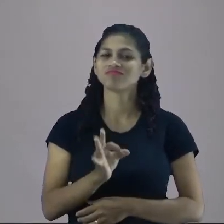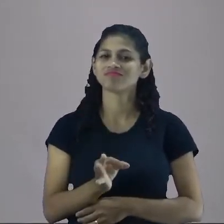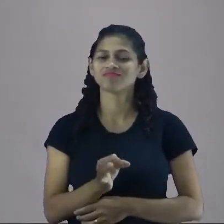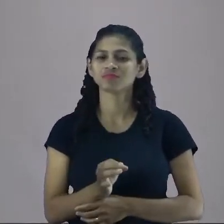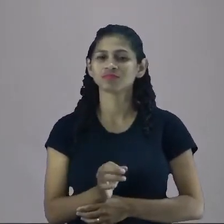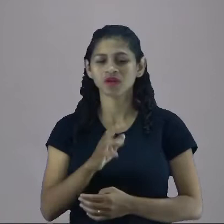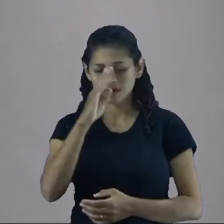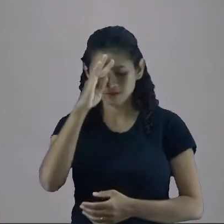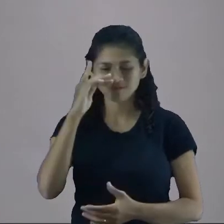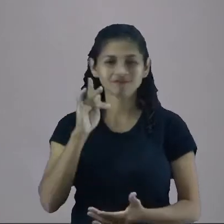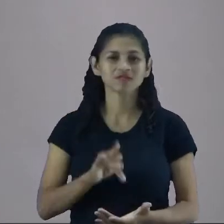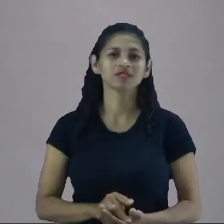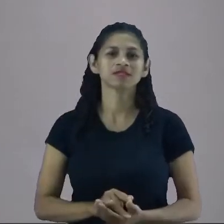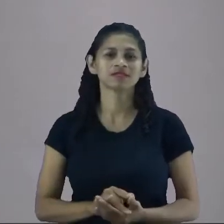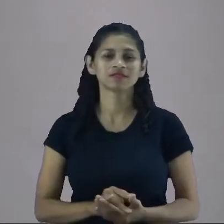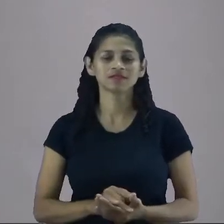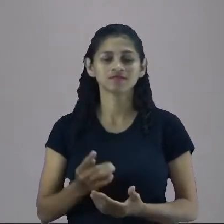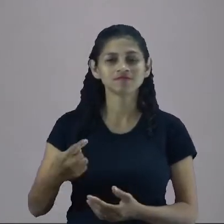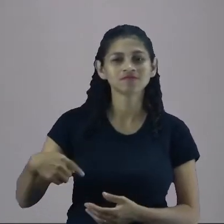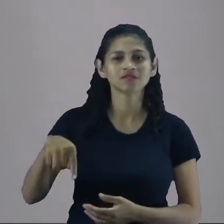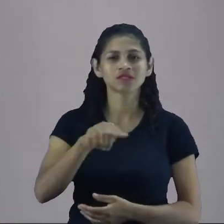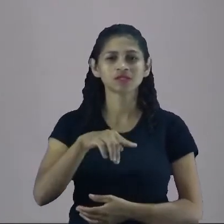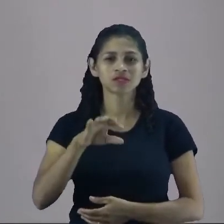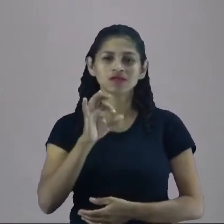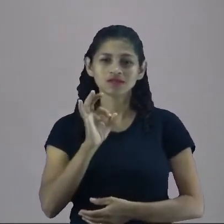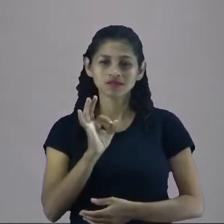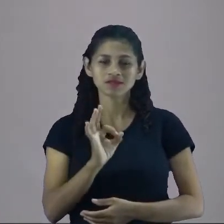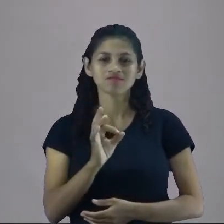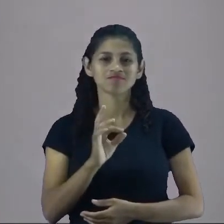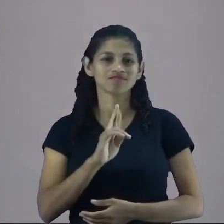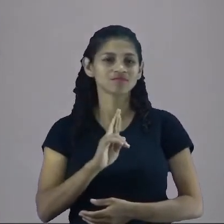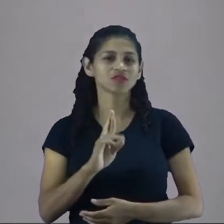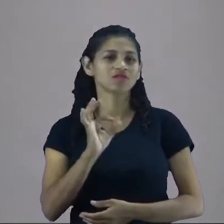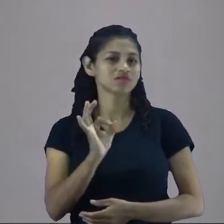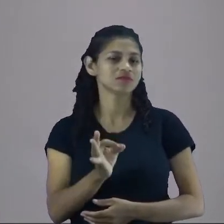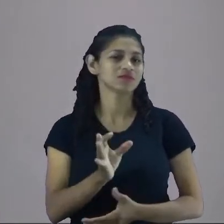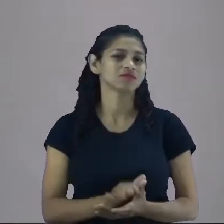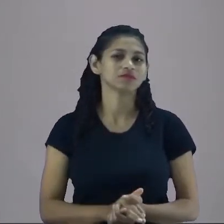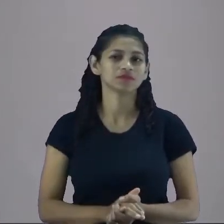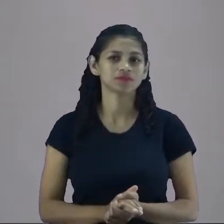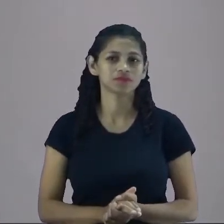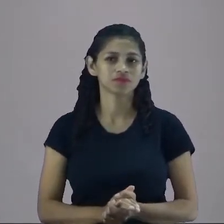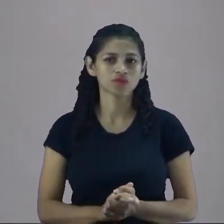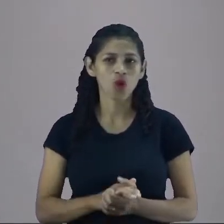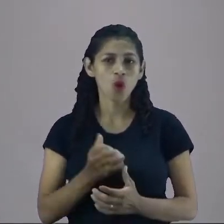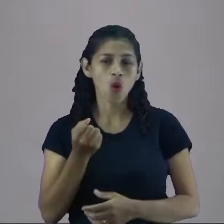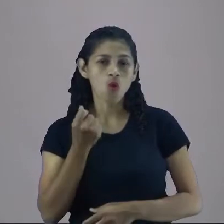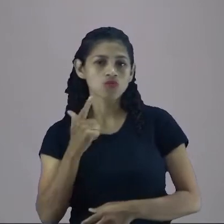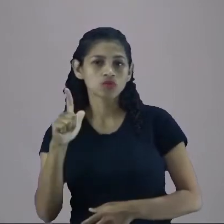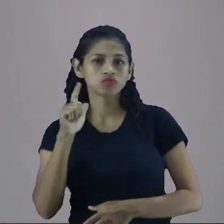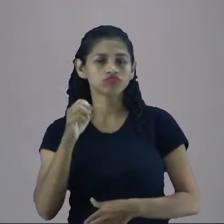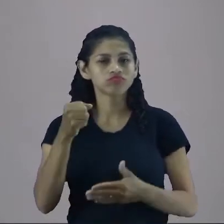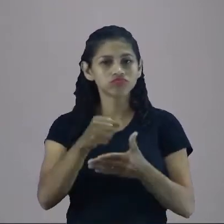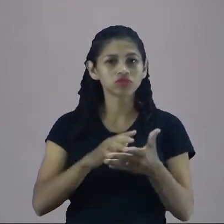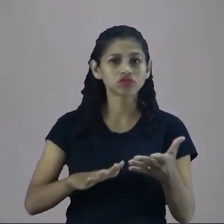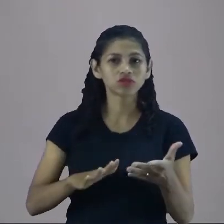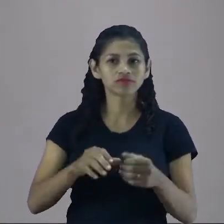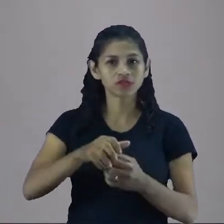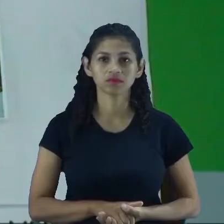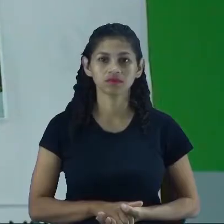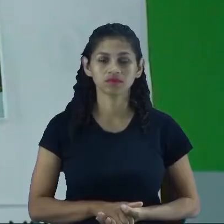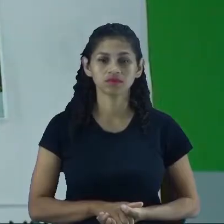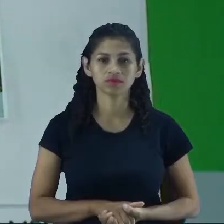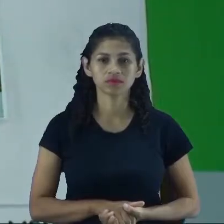tudo direitinho. Agora nós vamos passar para uma outra atividade aqui no cartaz, onde eu vou explicar direitinho para vocês como é que nós vamos